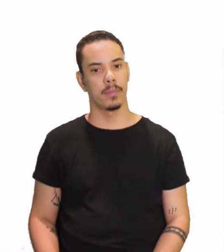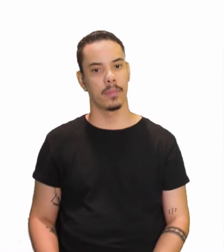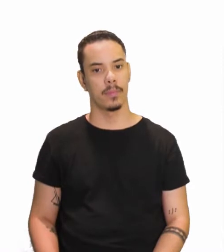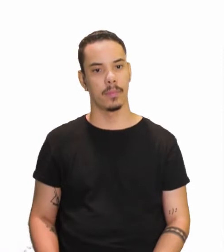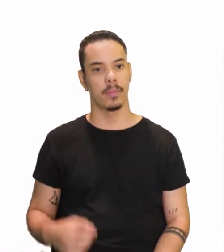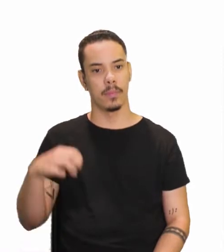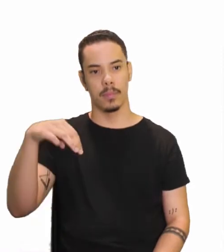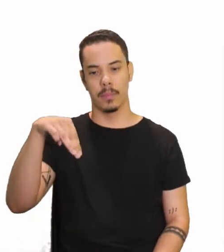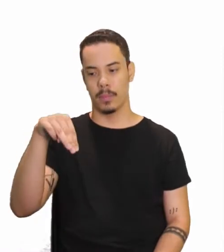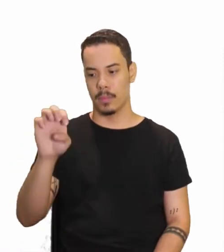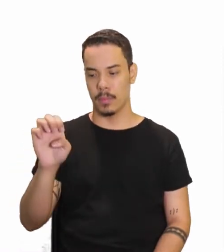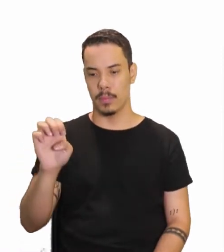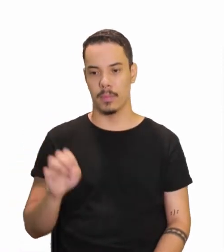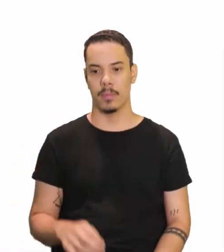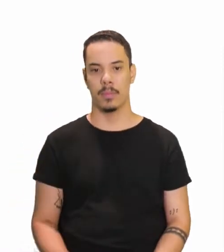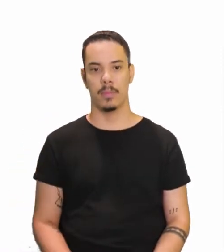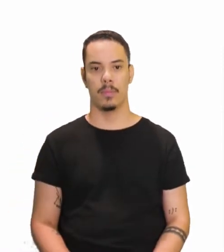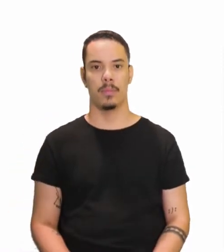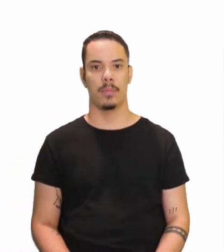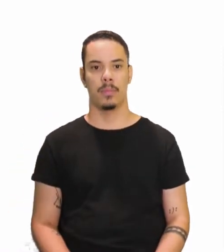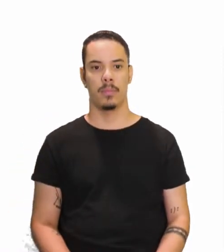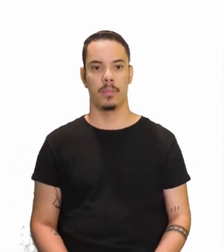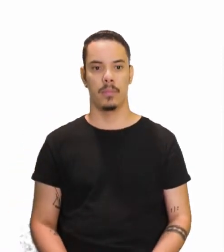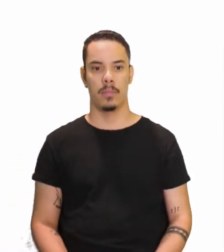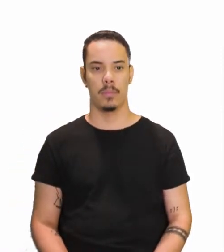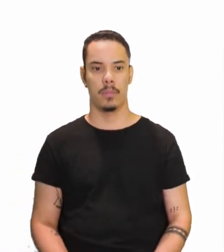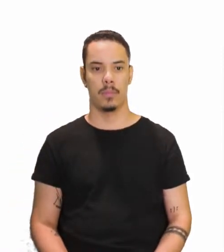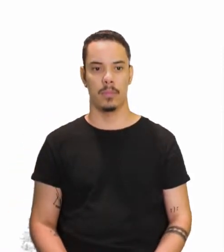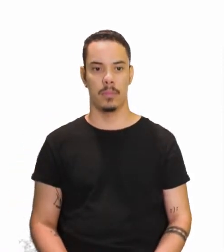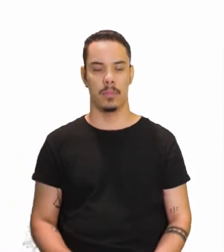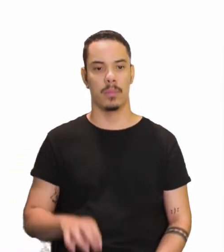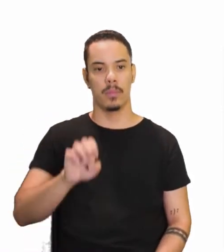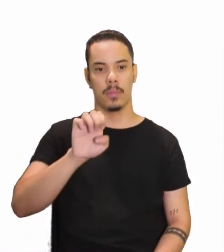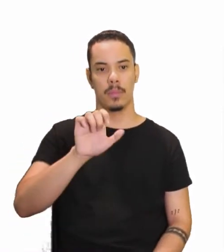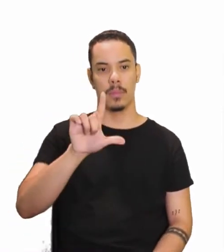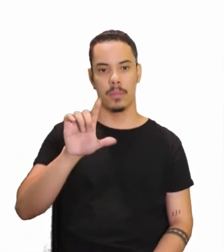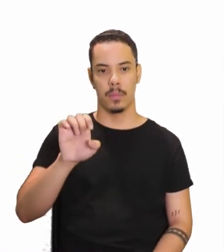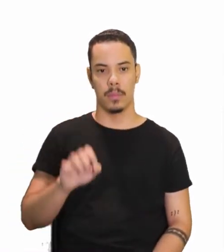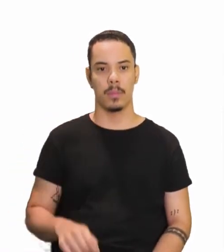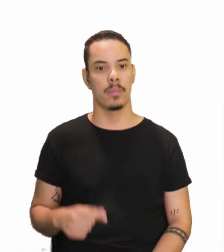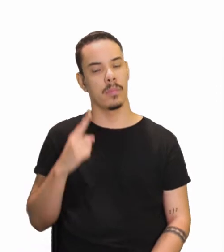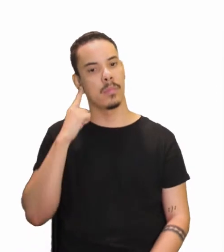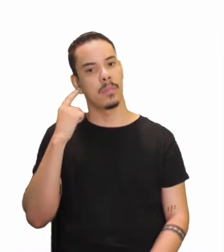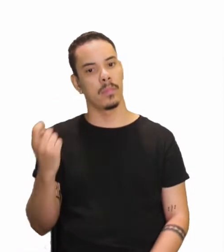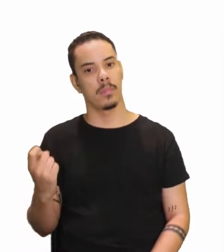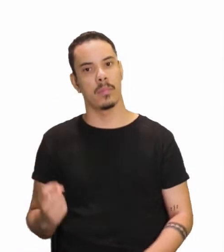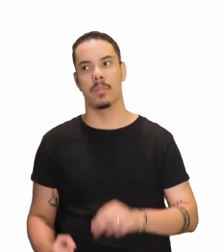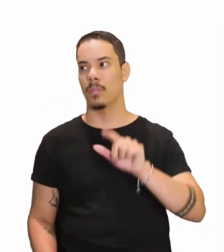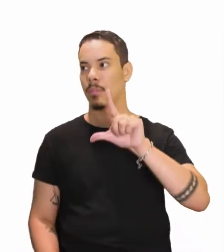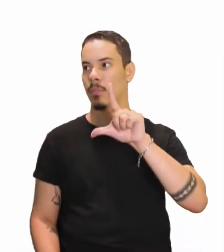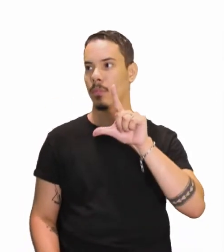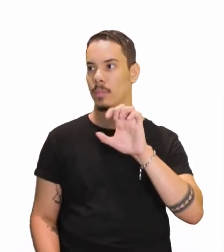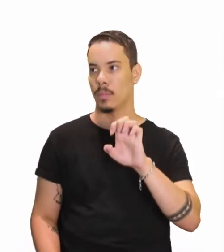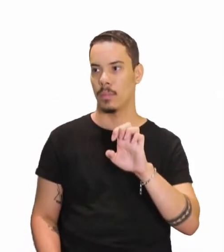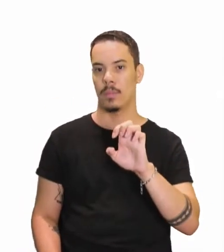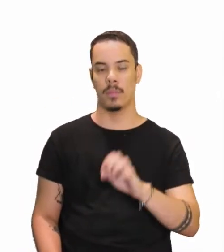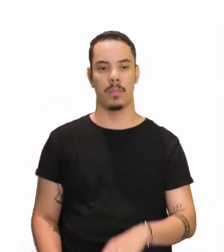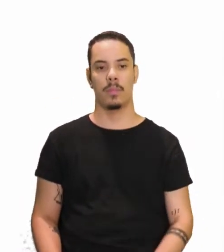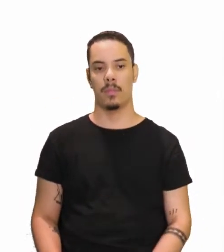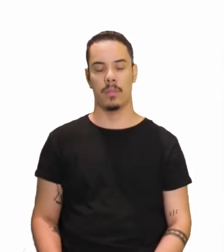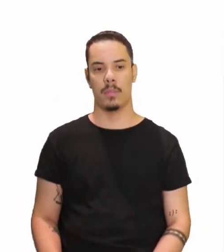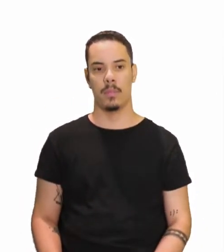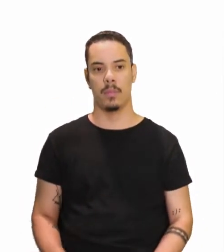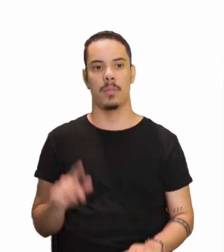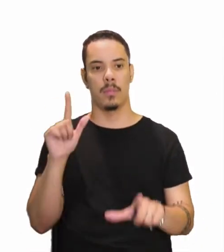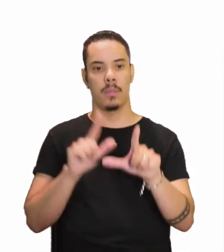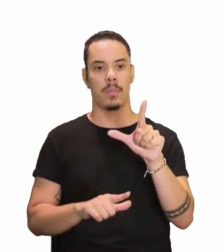Me. A letra é L, mas o som é L. A